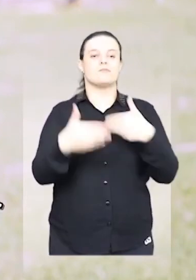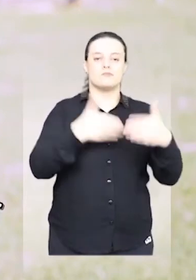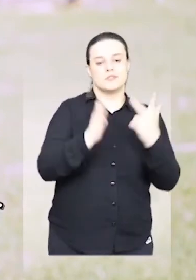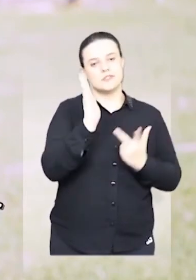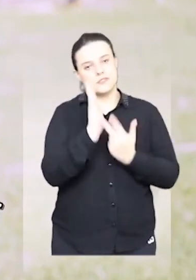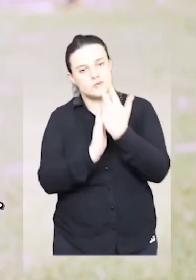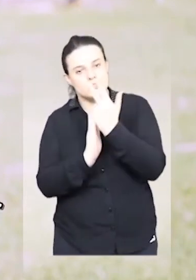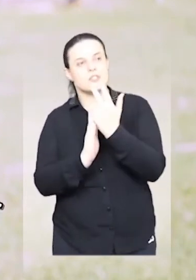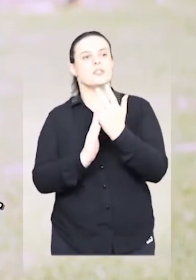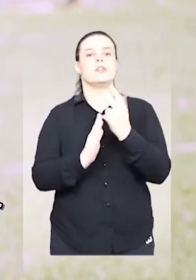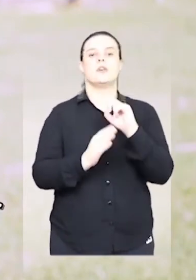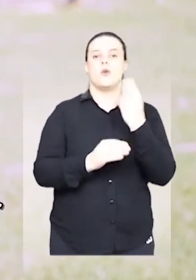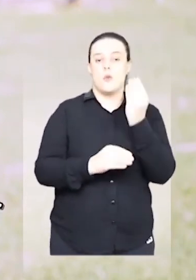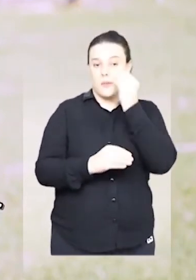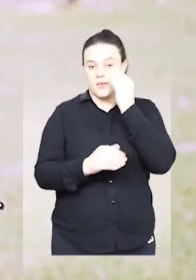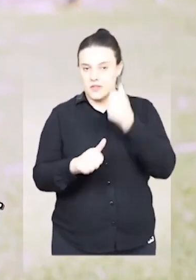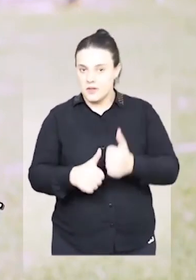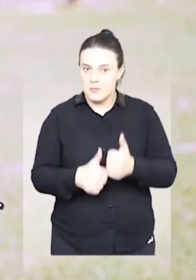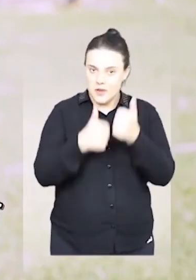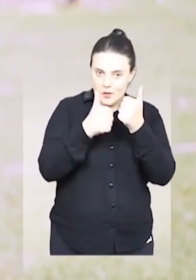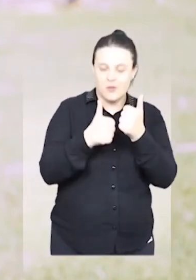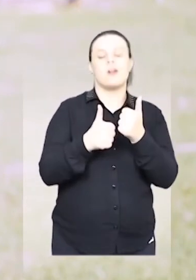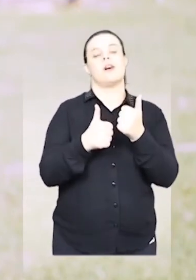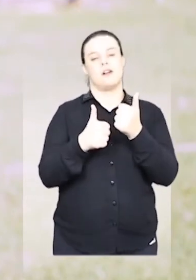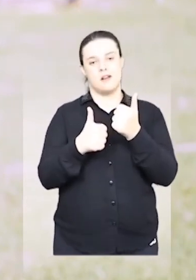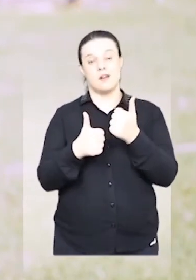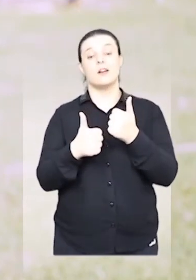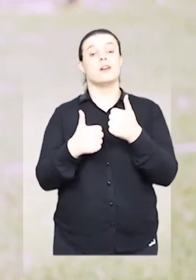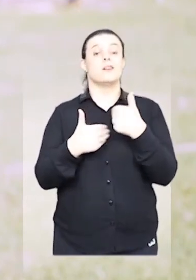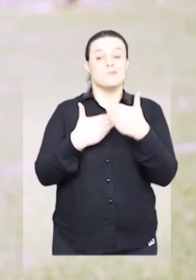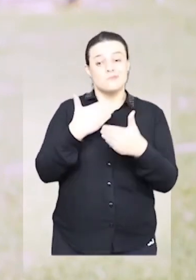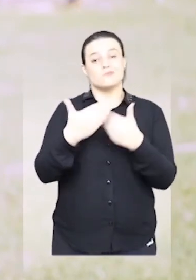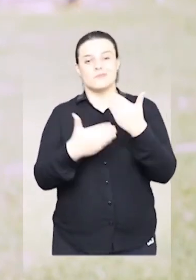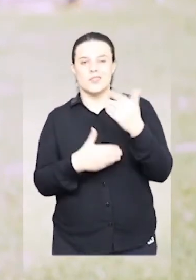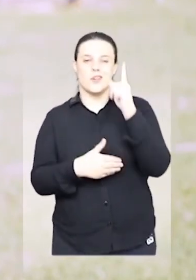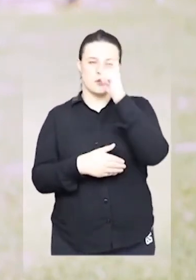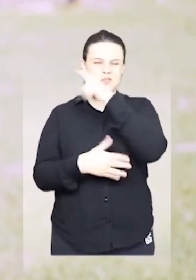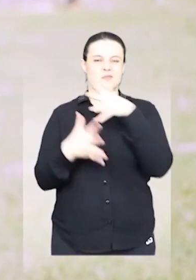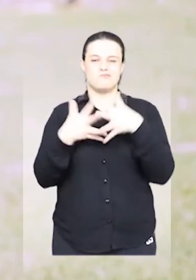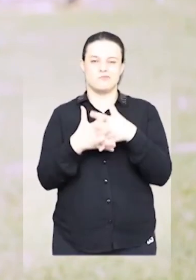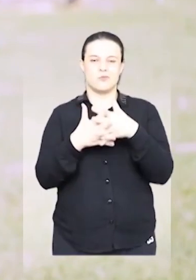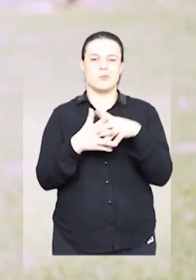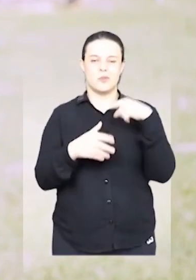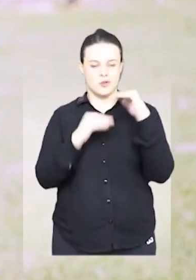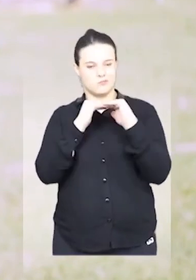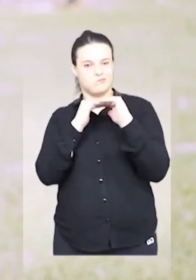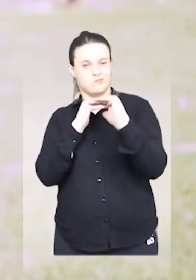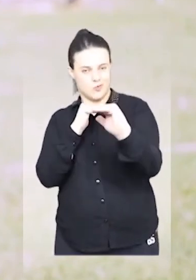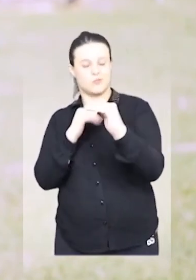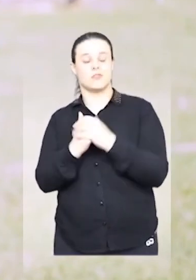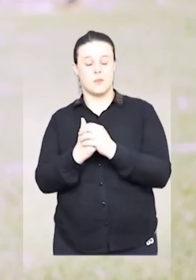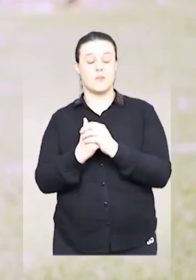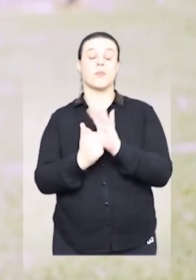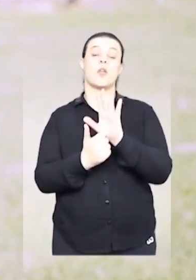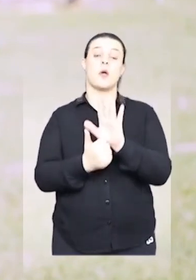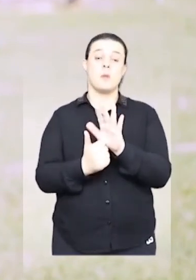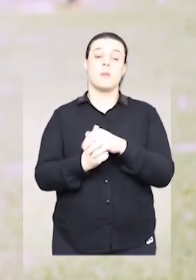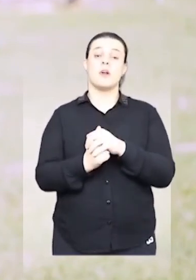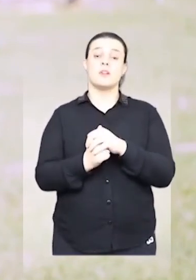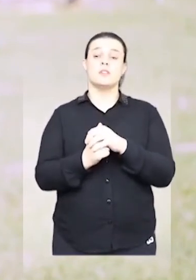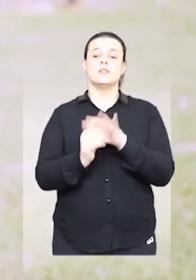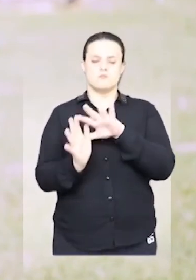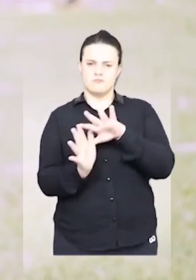mudar, você tem que parar para fazer um processo cirúrgico, para tentar melhorar aquela situação, e isso complica um pouco a nossa